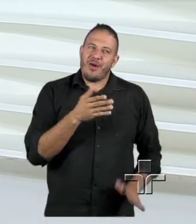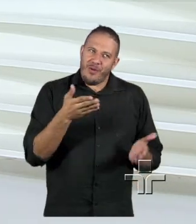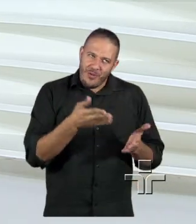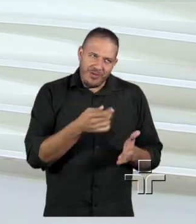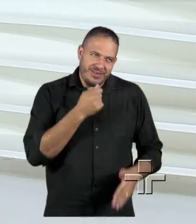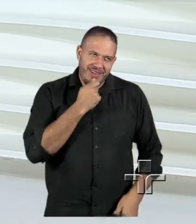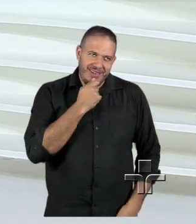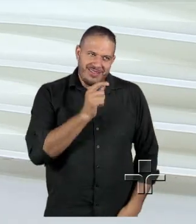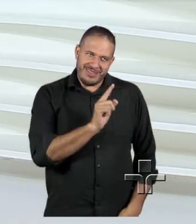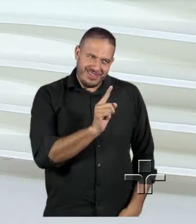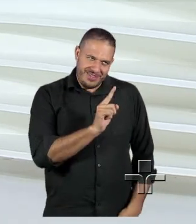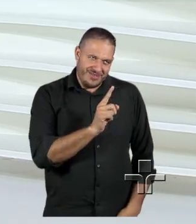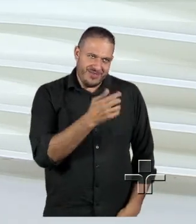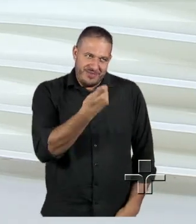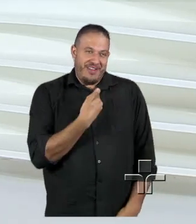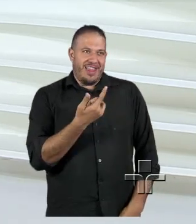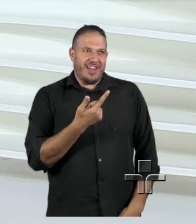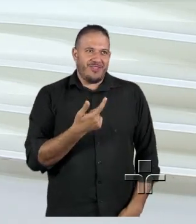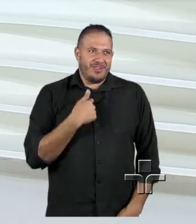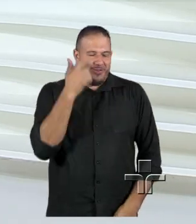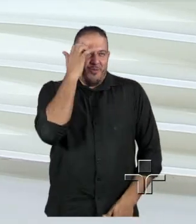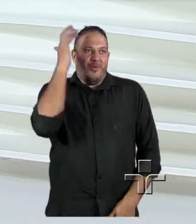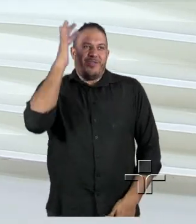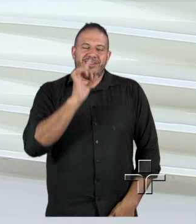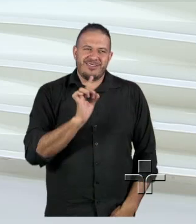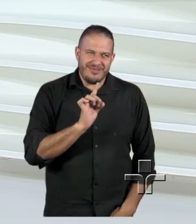não. Veja,